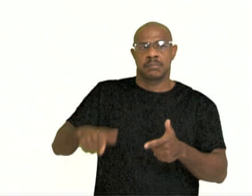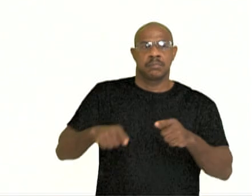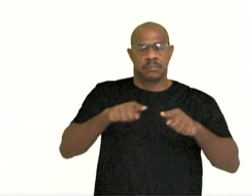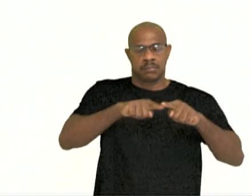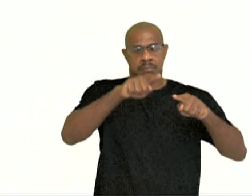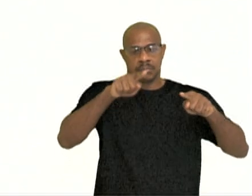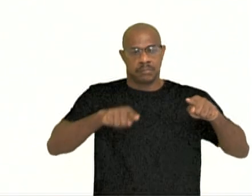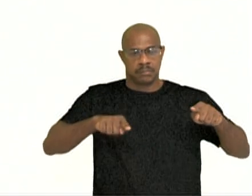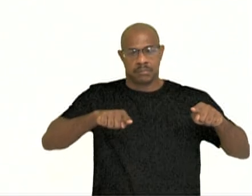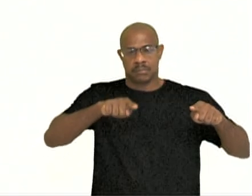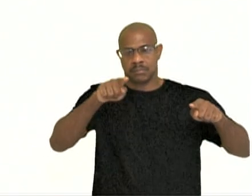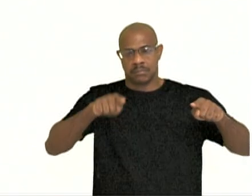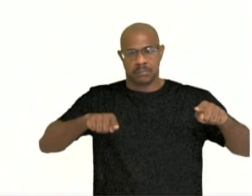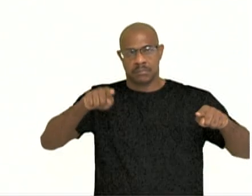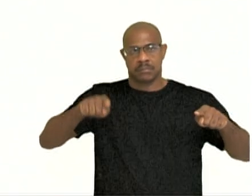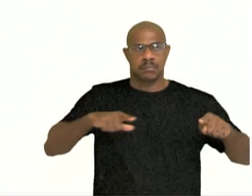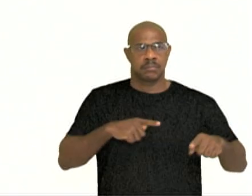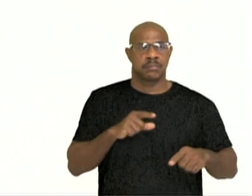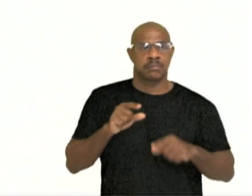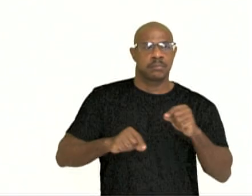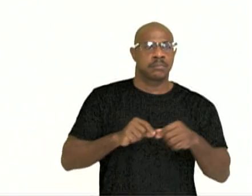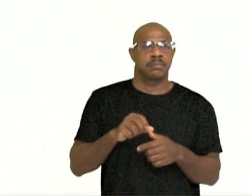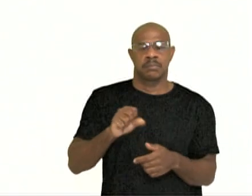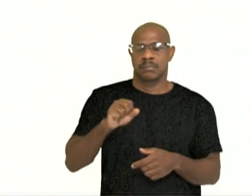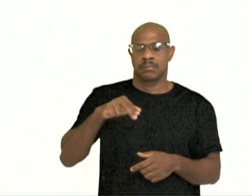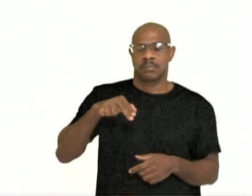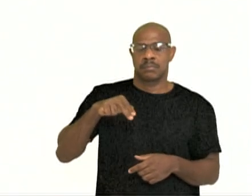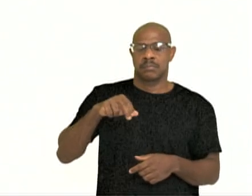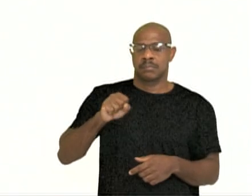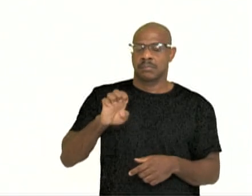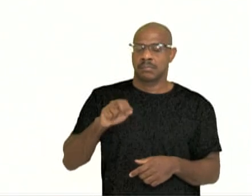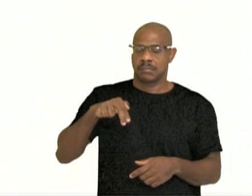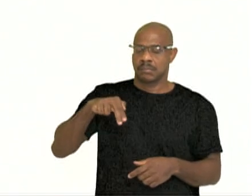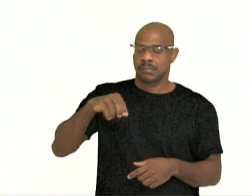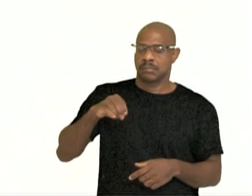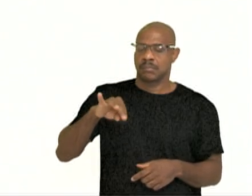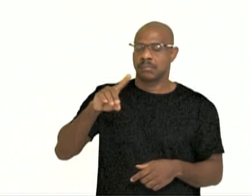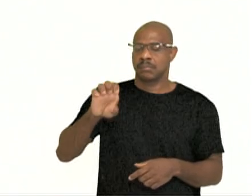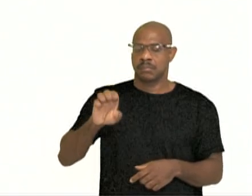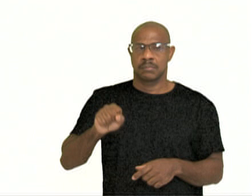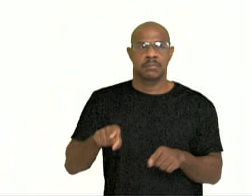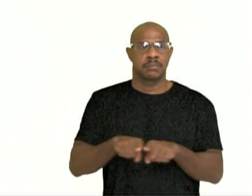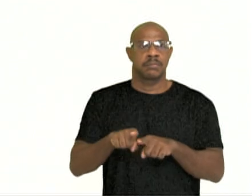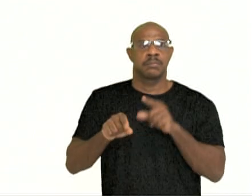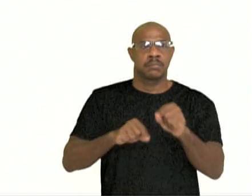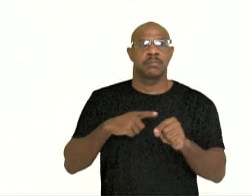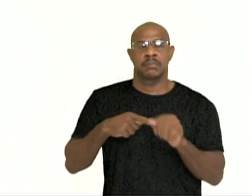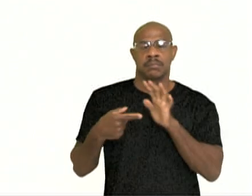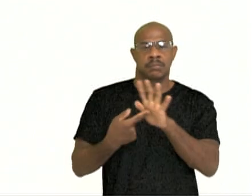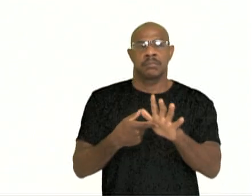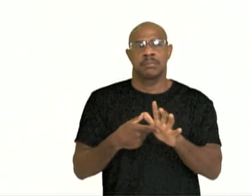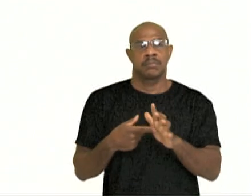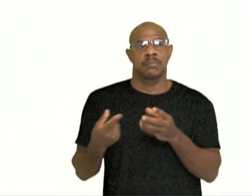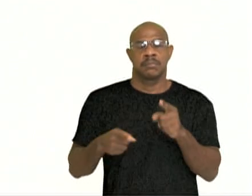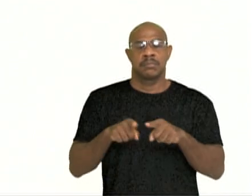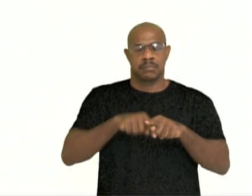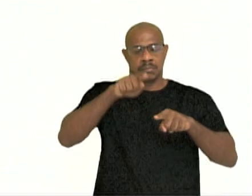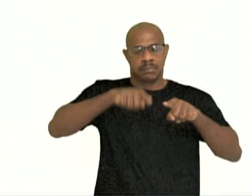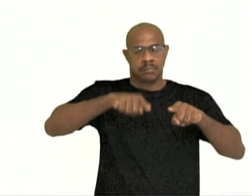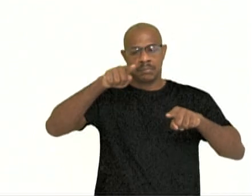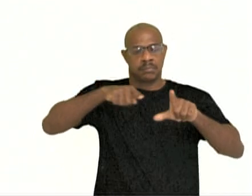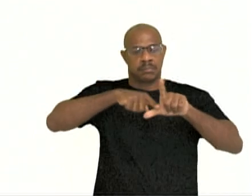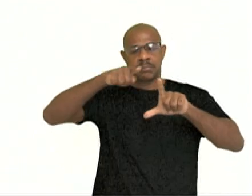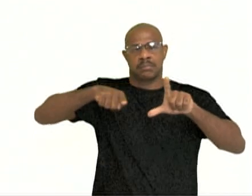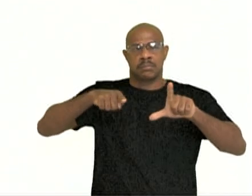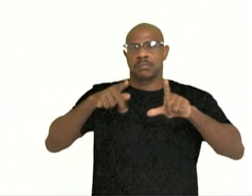tempo. Vocês lembram das senoides, que são os gráficos que representam a função seno? Aqui também a gente tem gráficos parecidos, gráficos